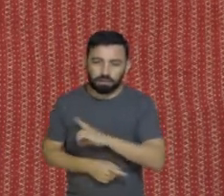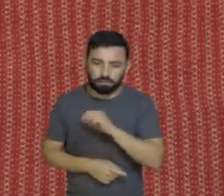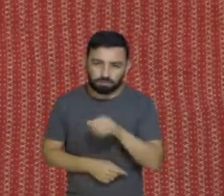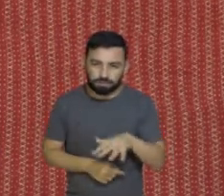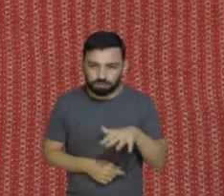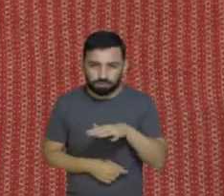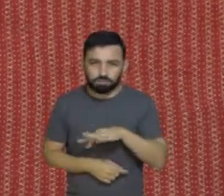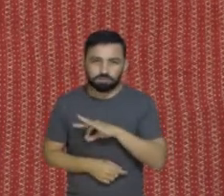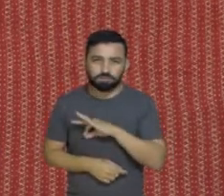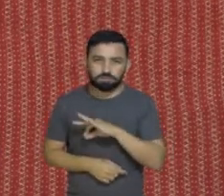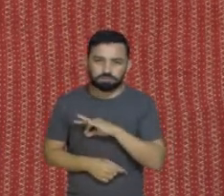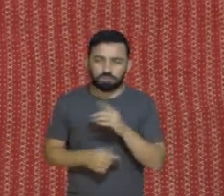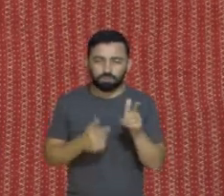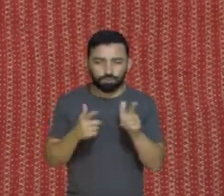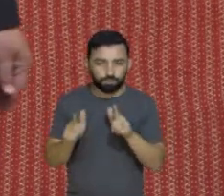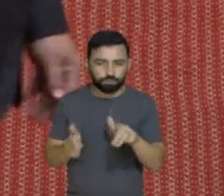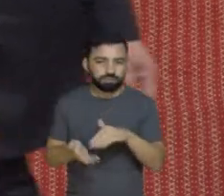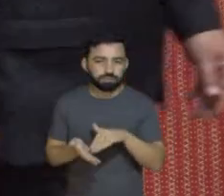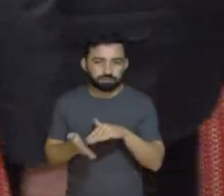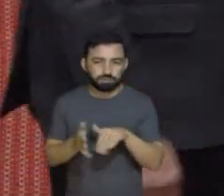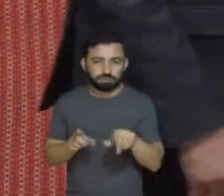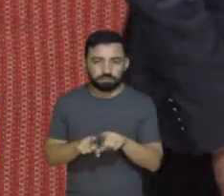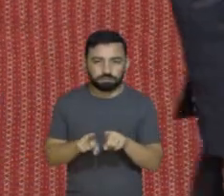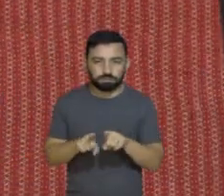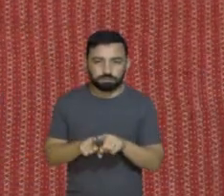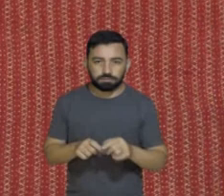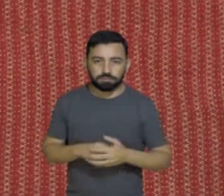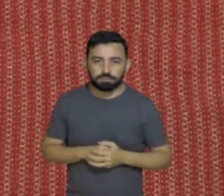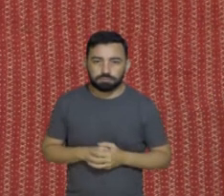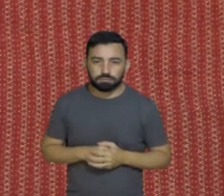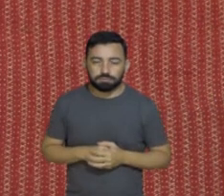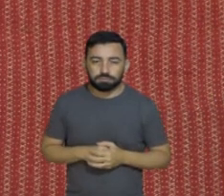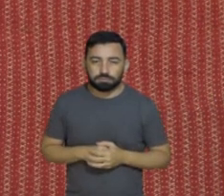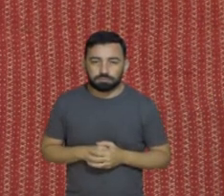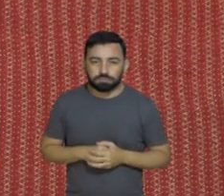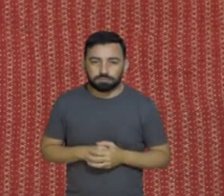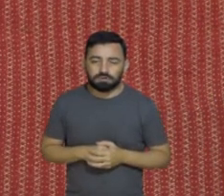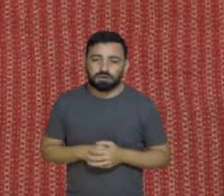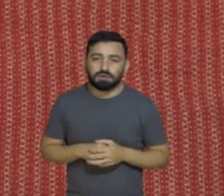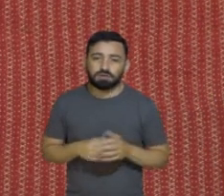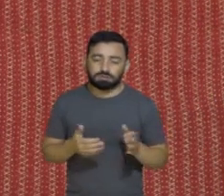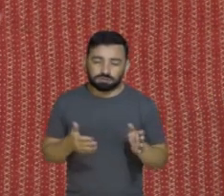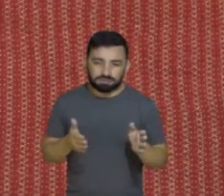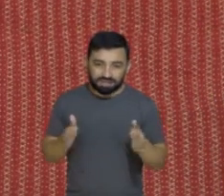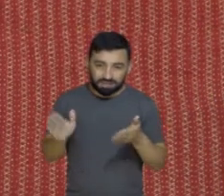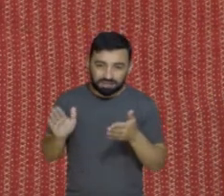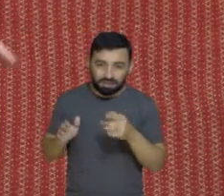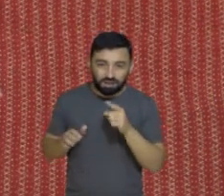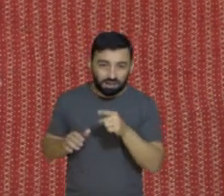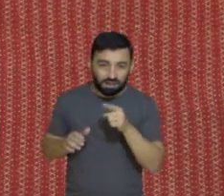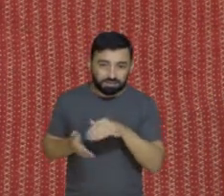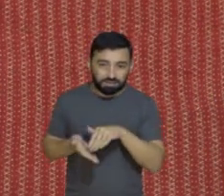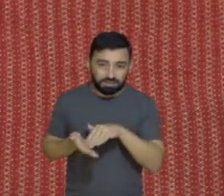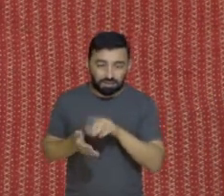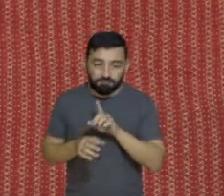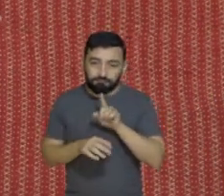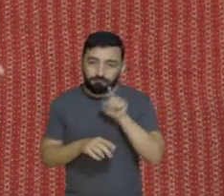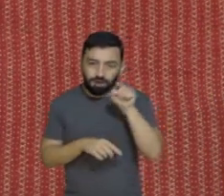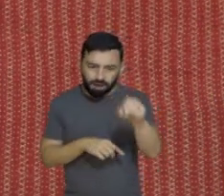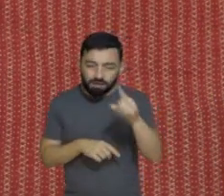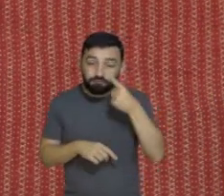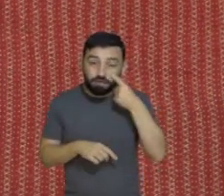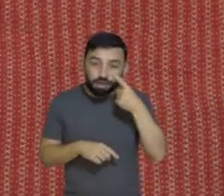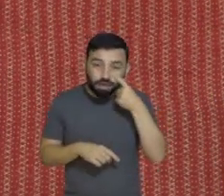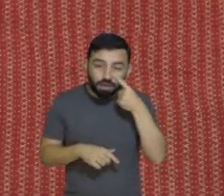outros secretários que têm feito isso. Saído da secretaria, ido lá na ponta, lá onde está